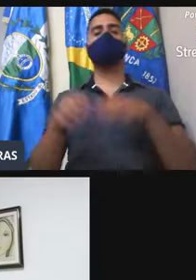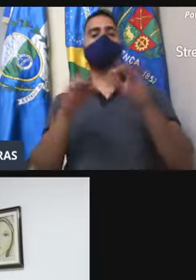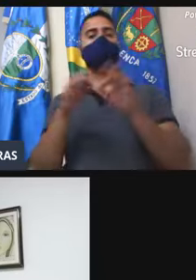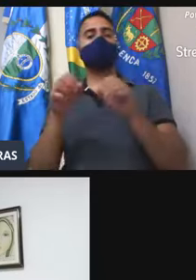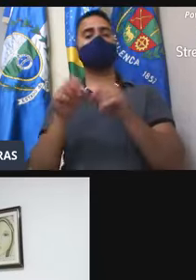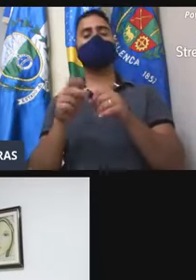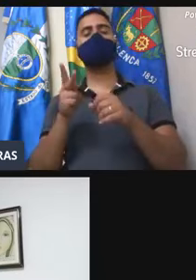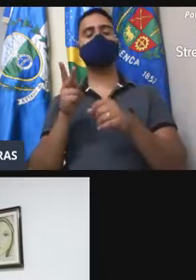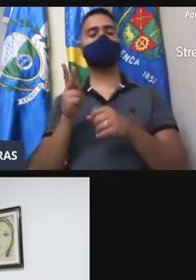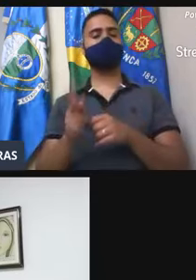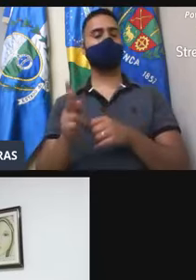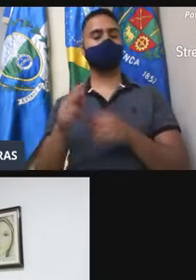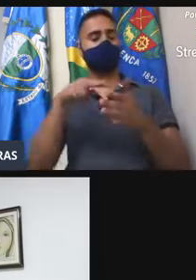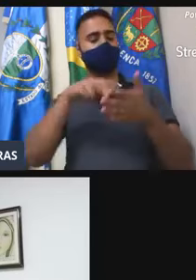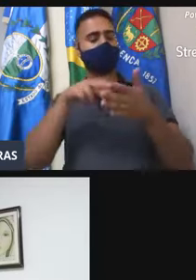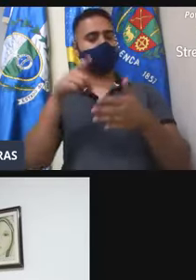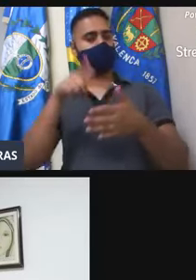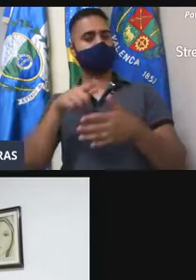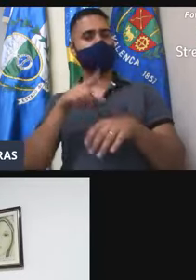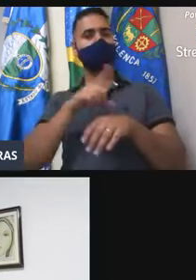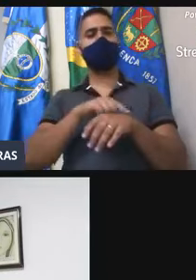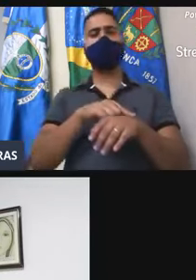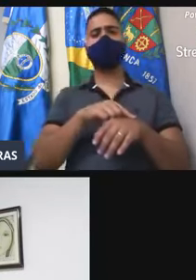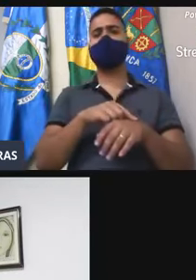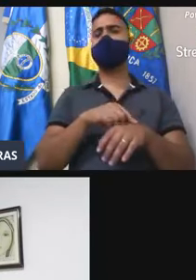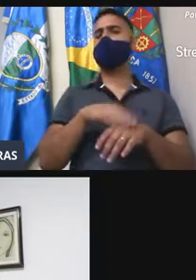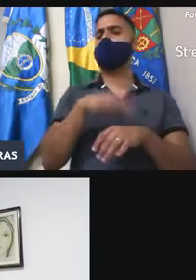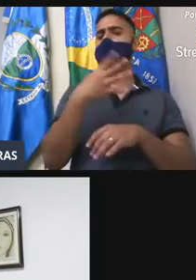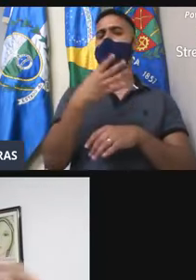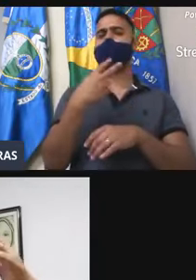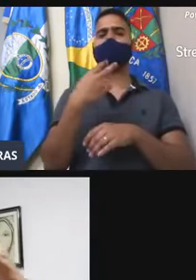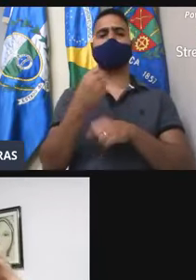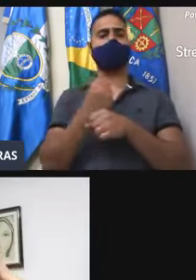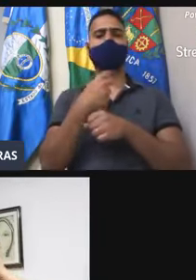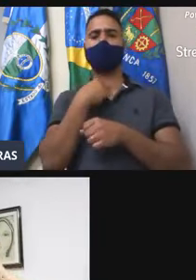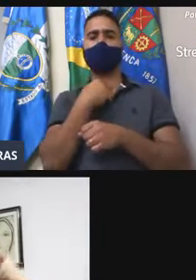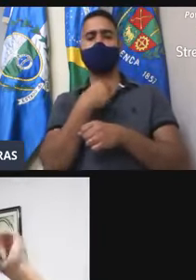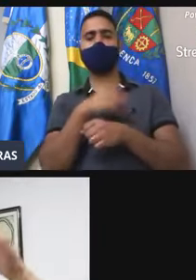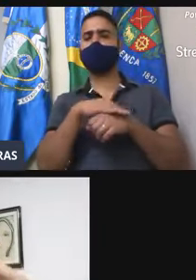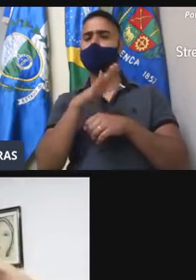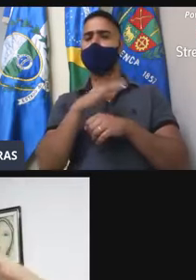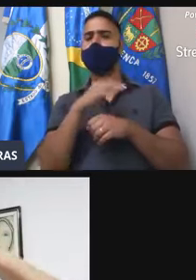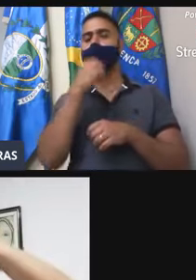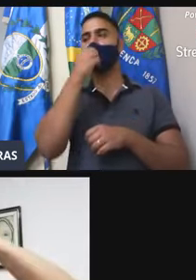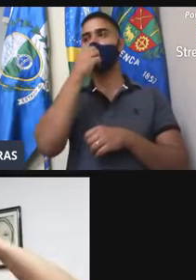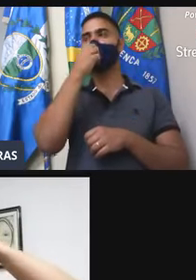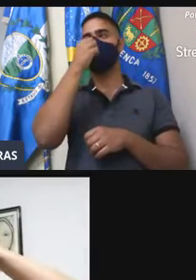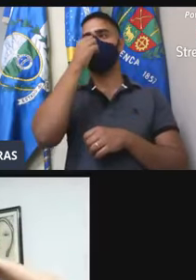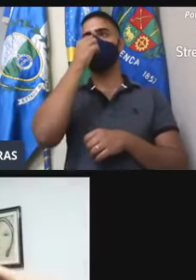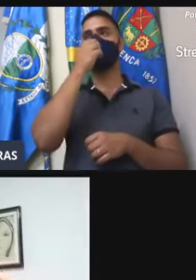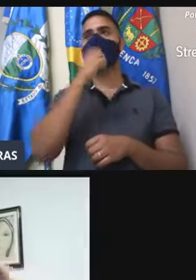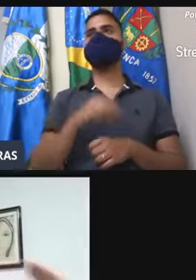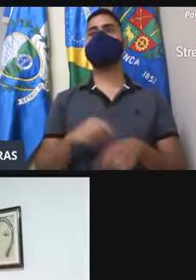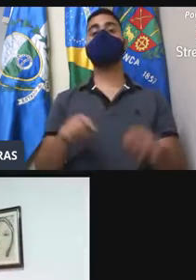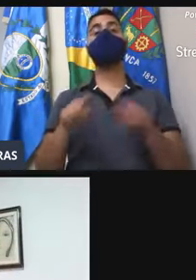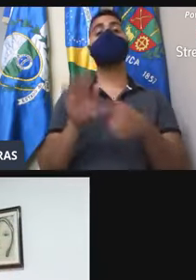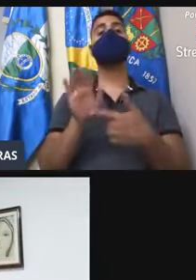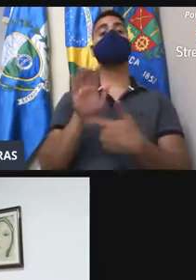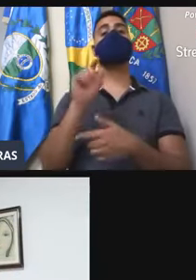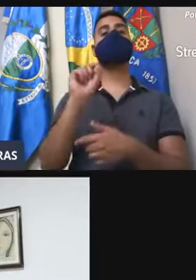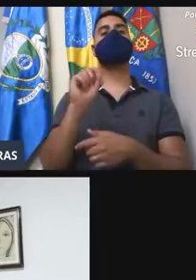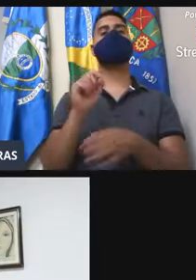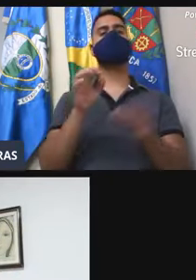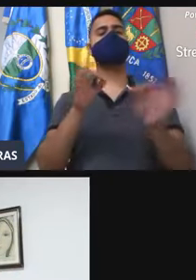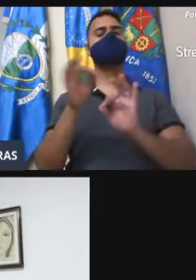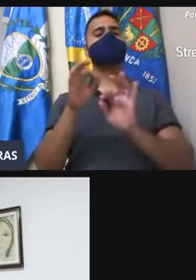revistos periodicamente em prazo não superior a 4 anos anteriormente ao PPA. Também é oportuno indicar que o